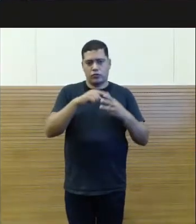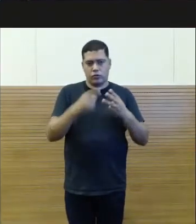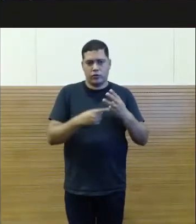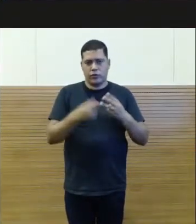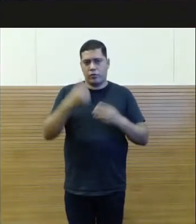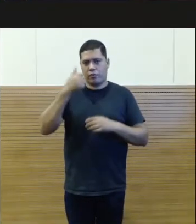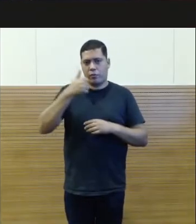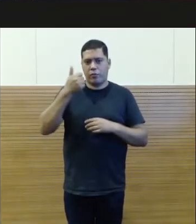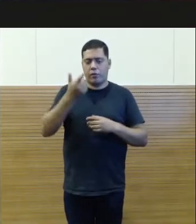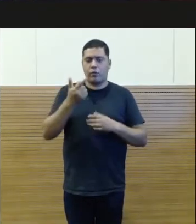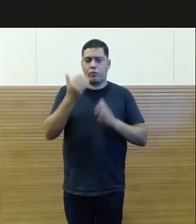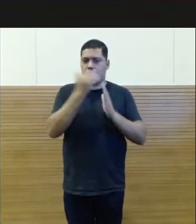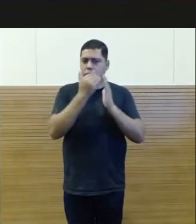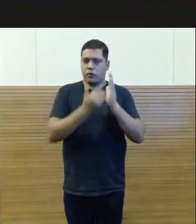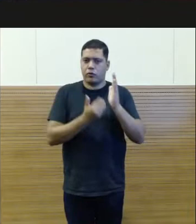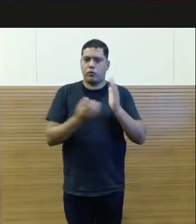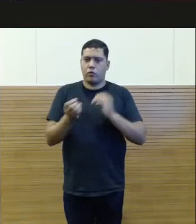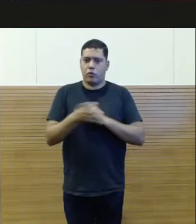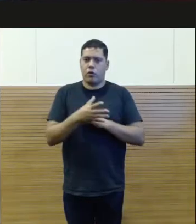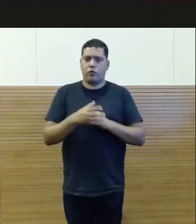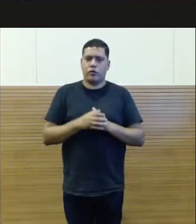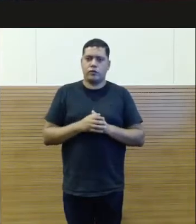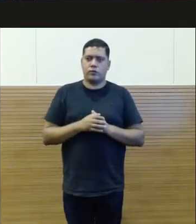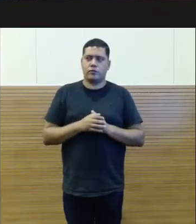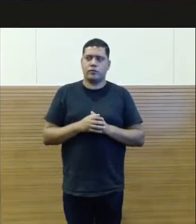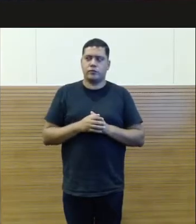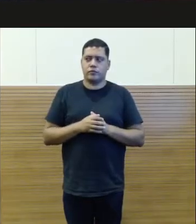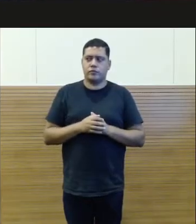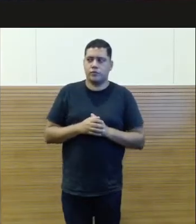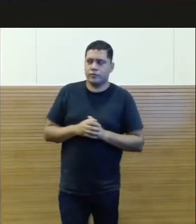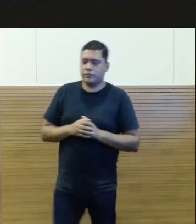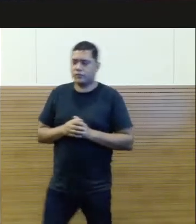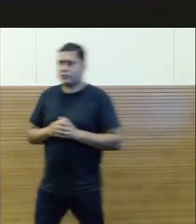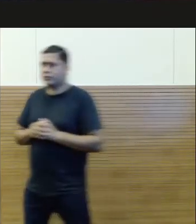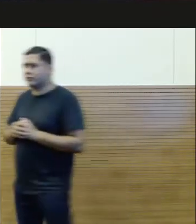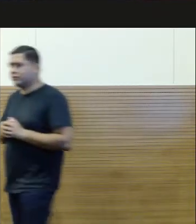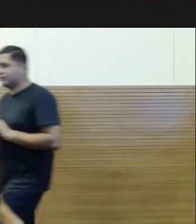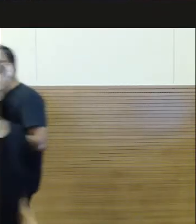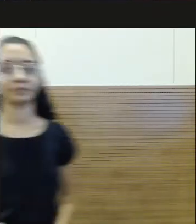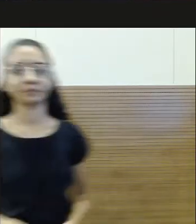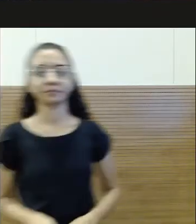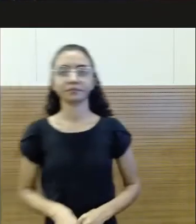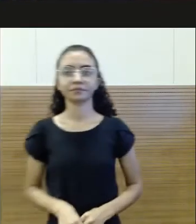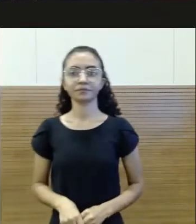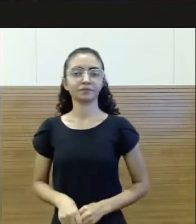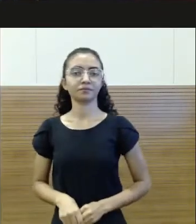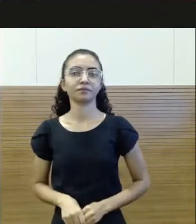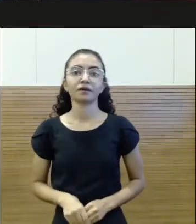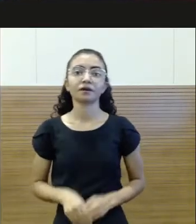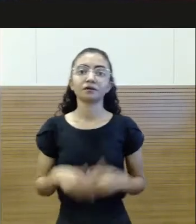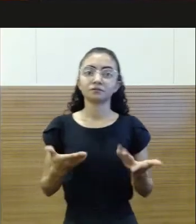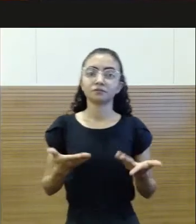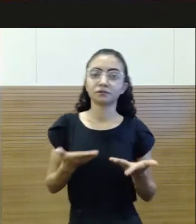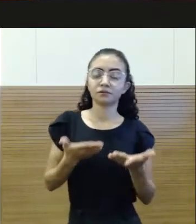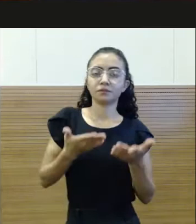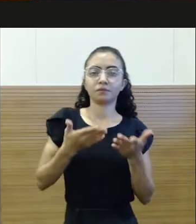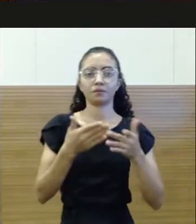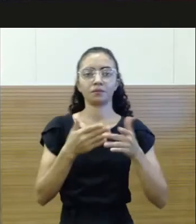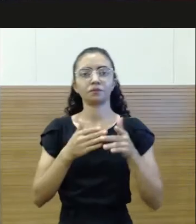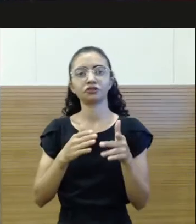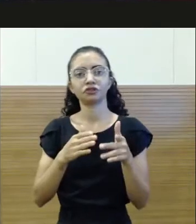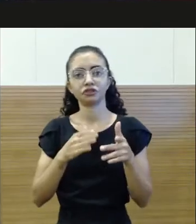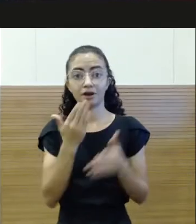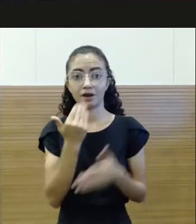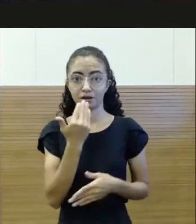da classificação nova, né? Classificação nova, então, o grupo 1 é alimentos in natura ou minimamente processados, o